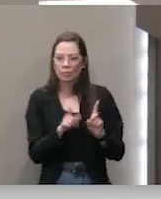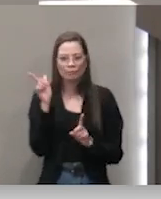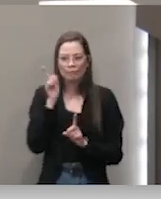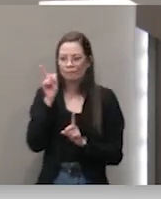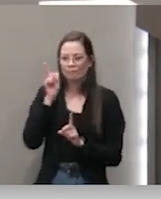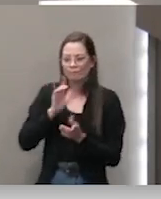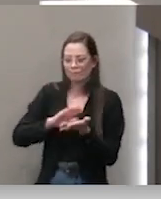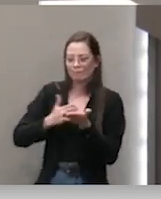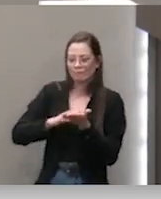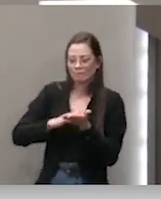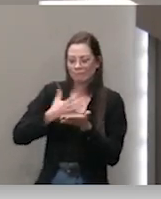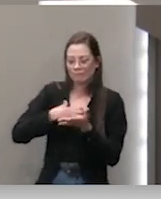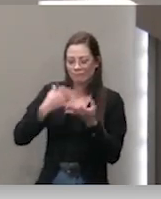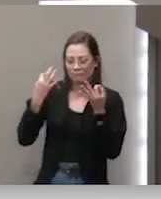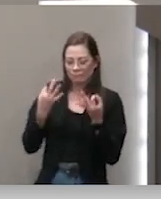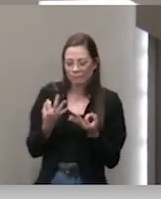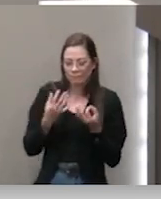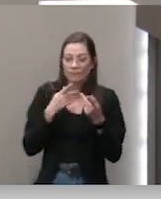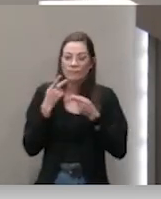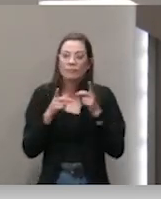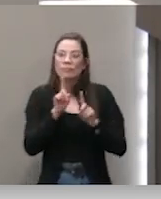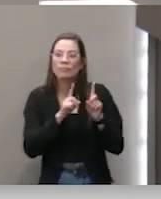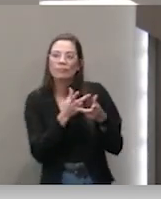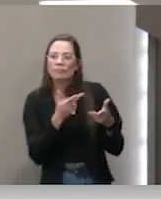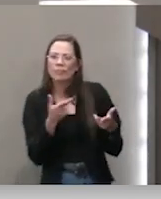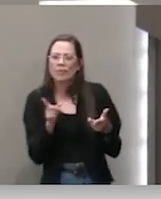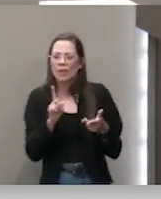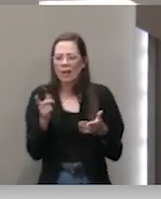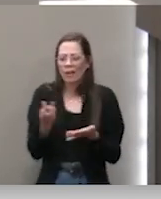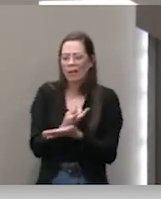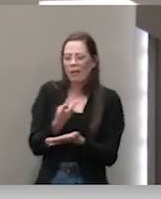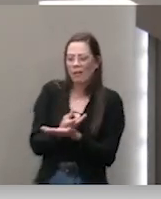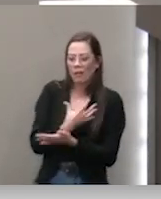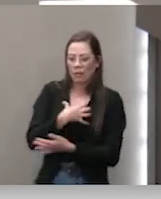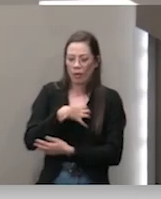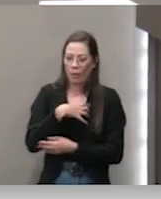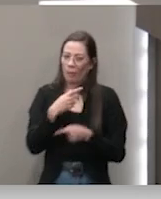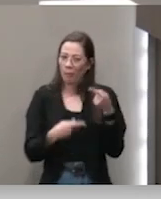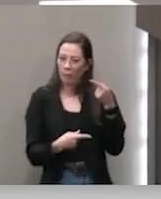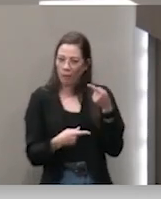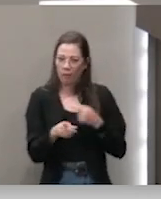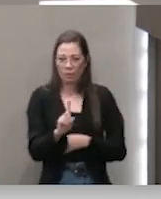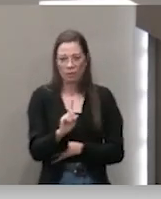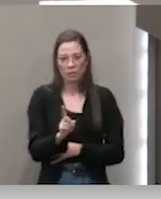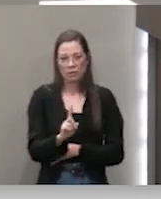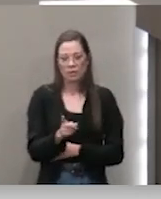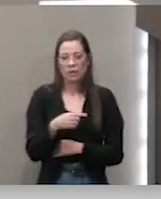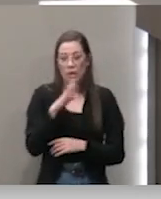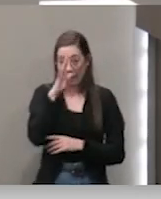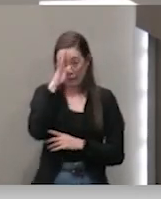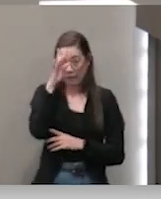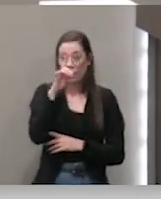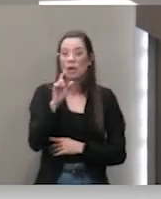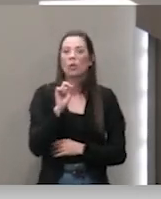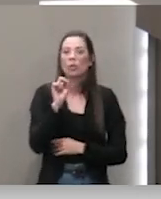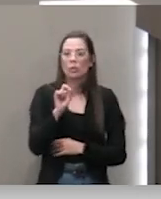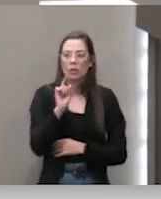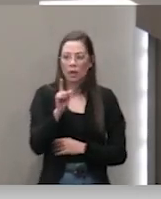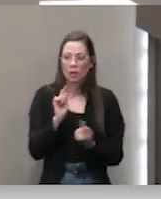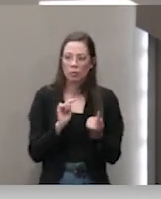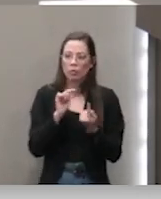querer dizer alguma coisa que não é o que a escola cívica prevê. A ideia da escola cívica é